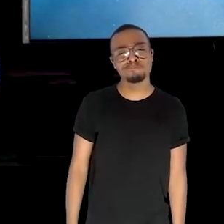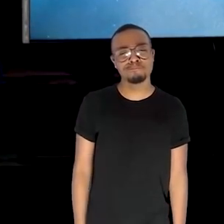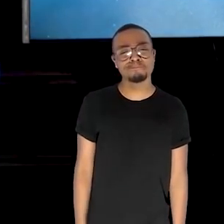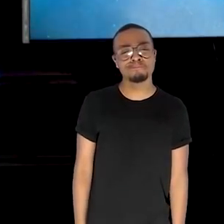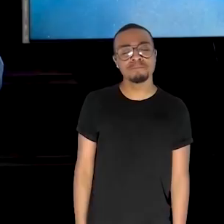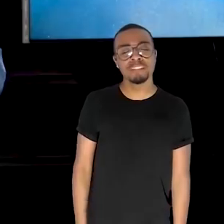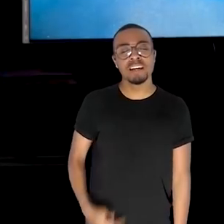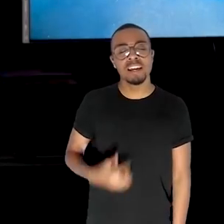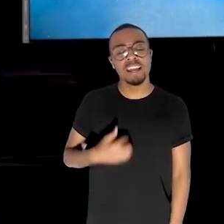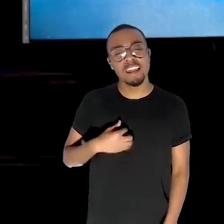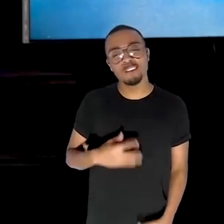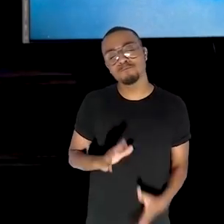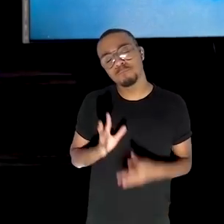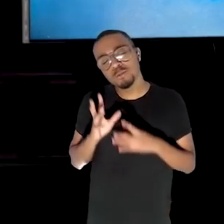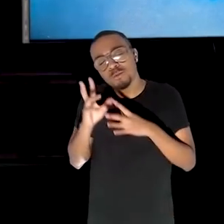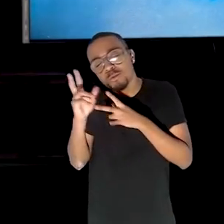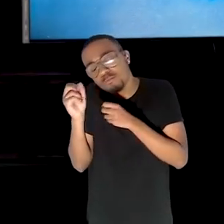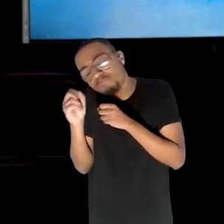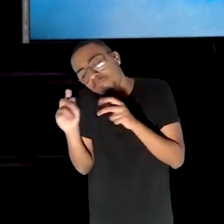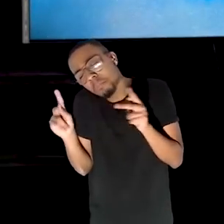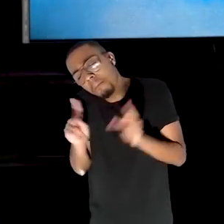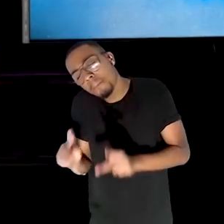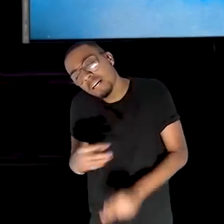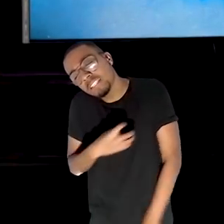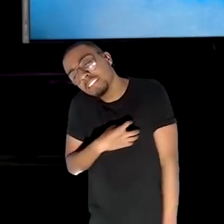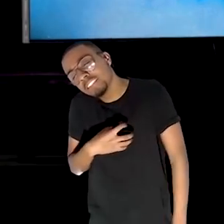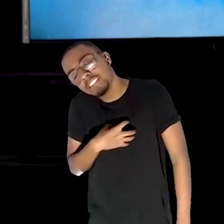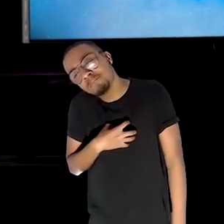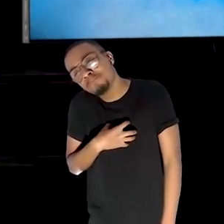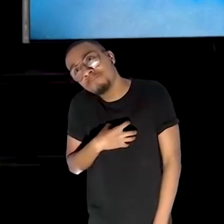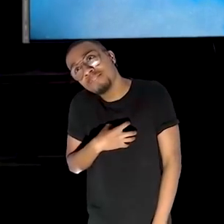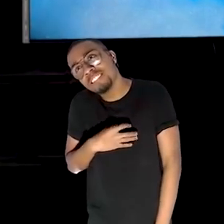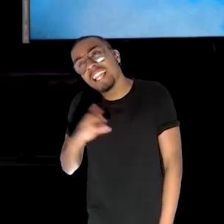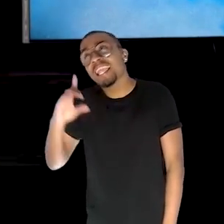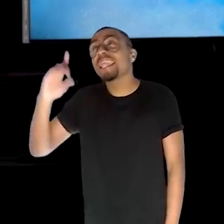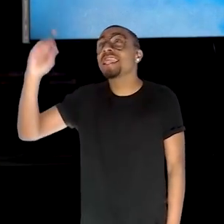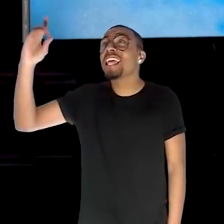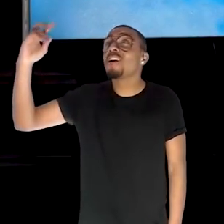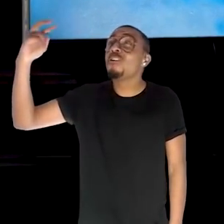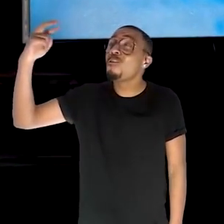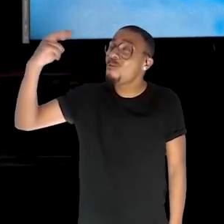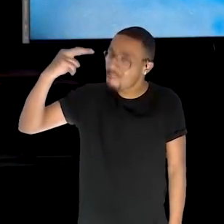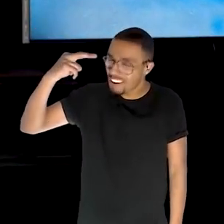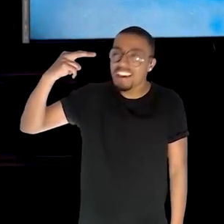Eu vou dormir em paz porque o meu pai viu.